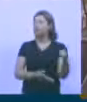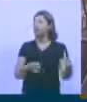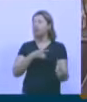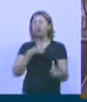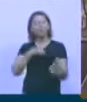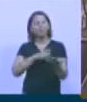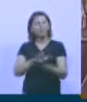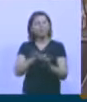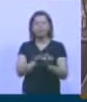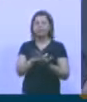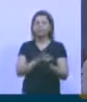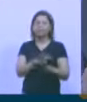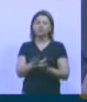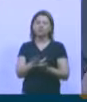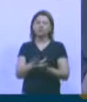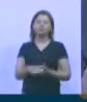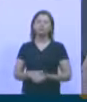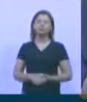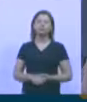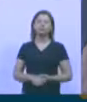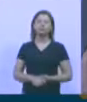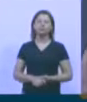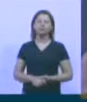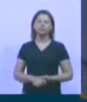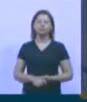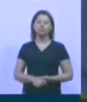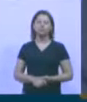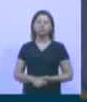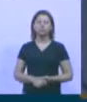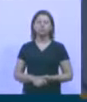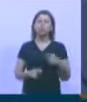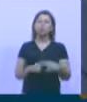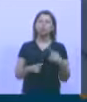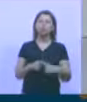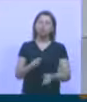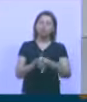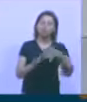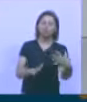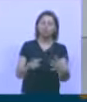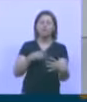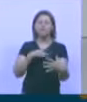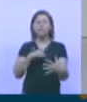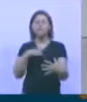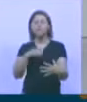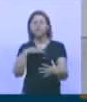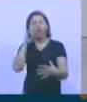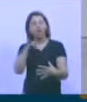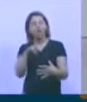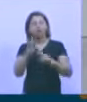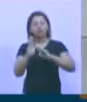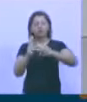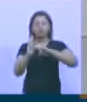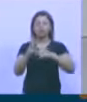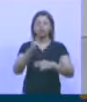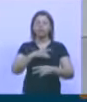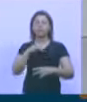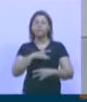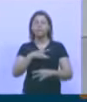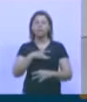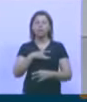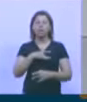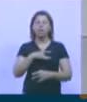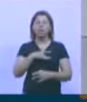medo. If you have fear, it's a sign your faith is not strong. Porque muitas vezes o medo é um sinal de que a nossa fé é